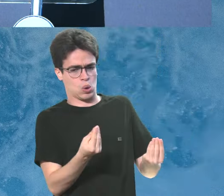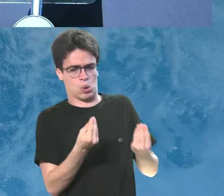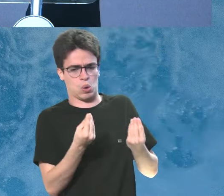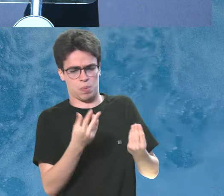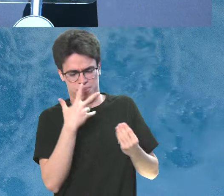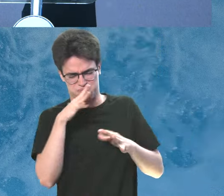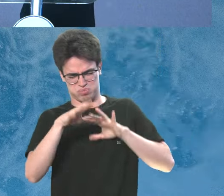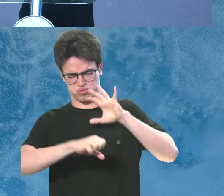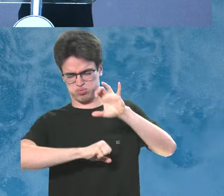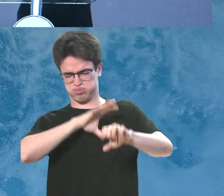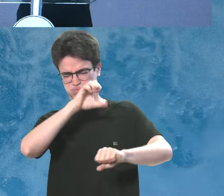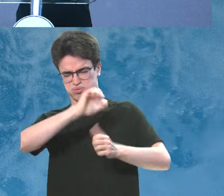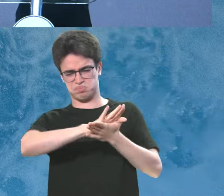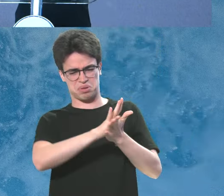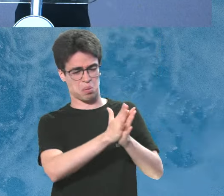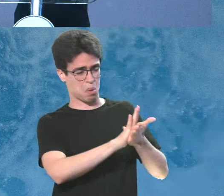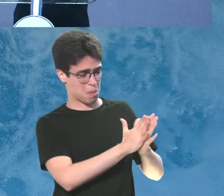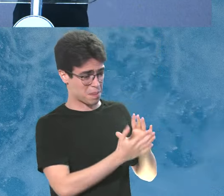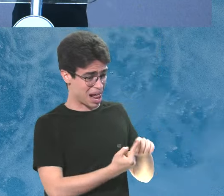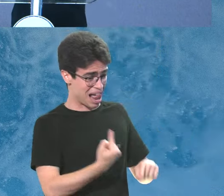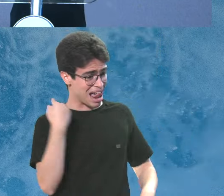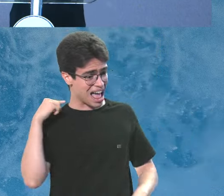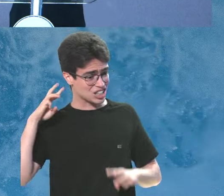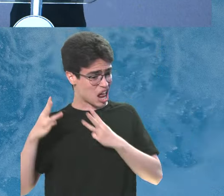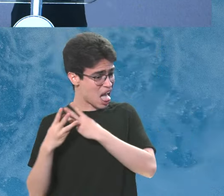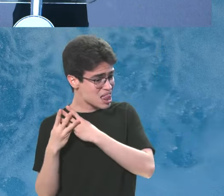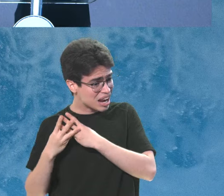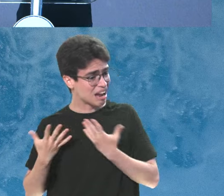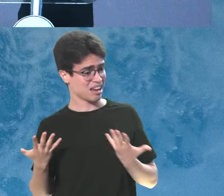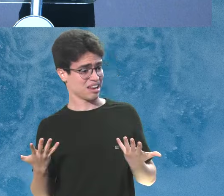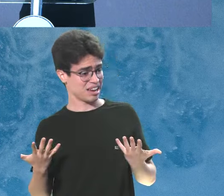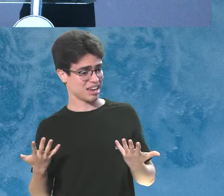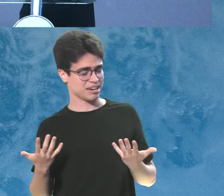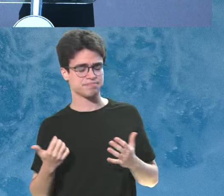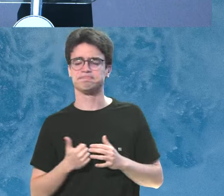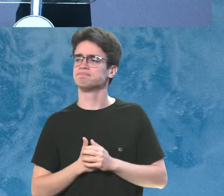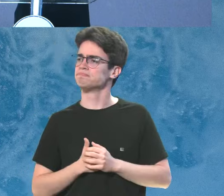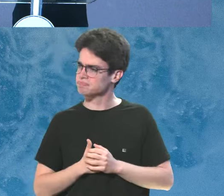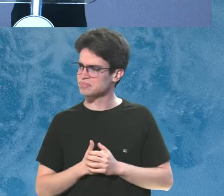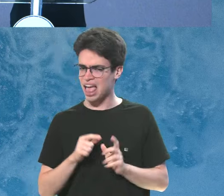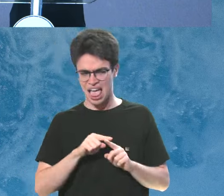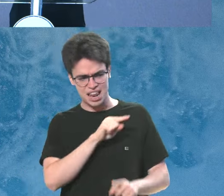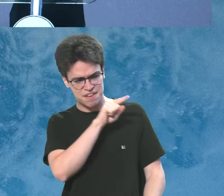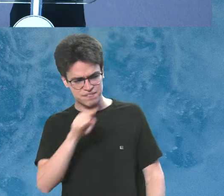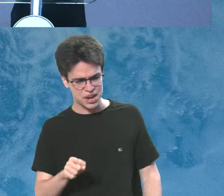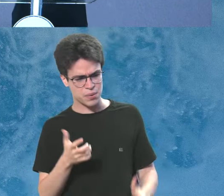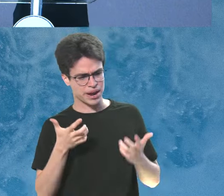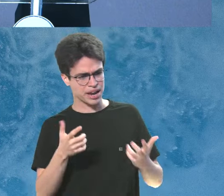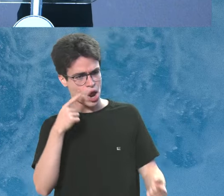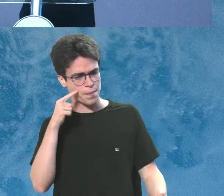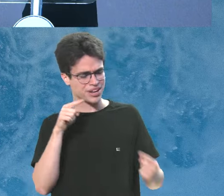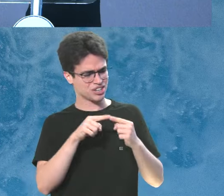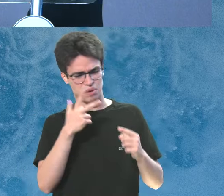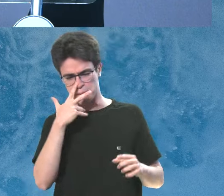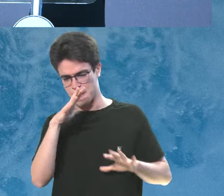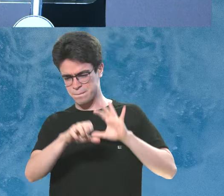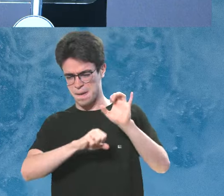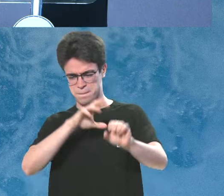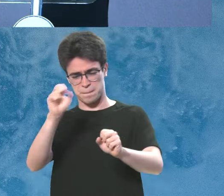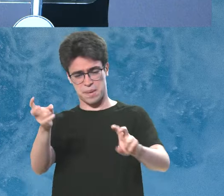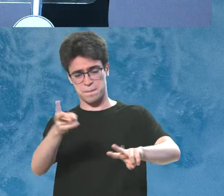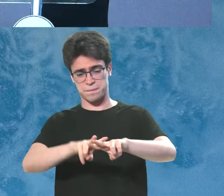invoca invocavam o nome de Jesus em Jerusalém perguntavam e não veio aqui para levá-los como prisioneiros aos principais